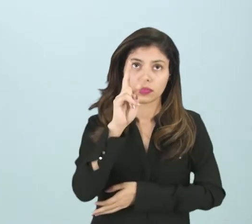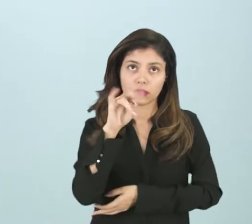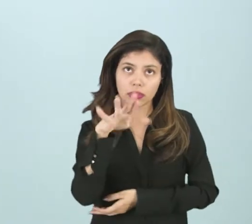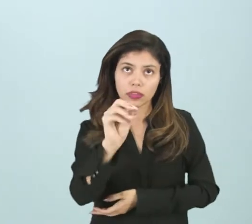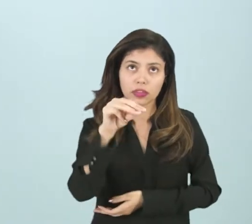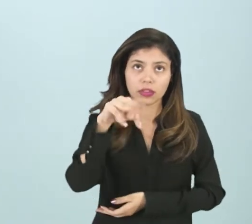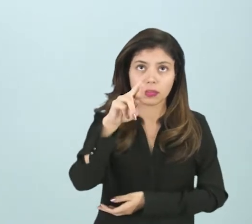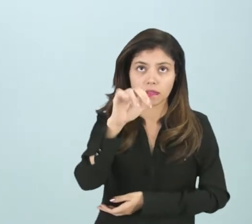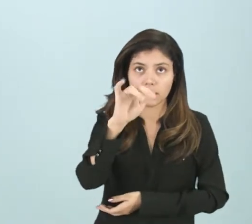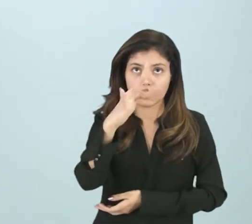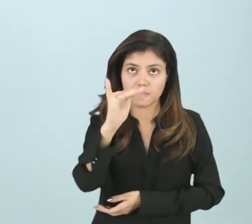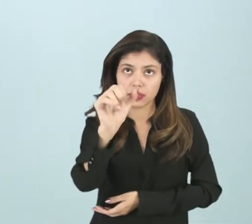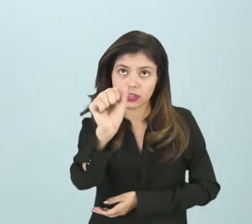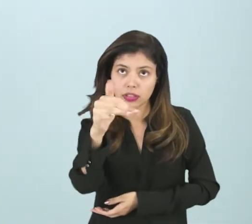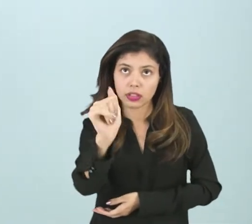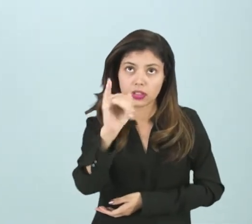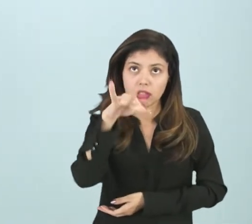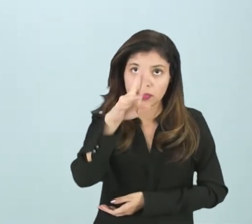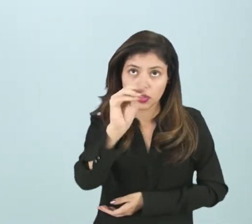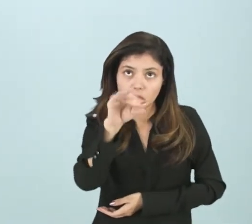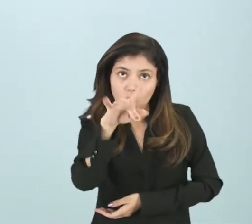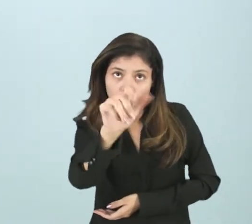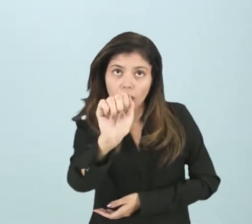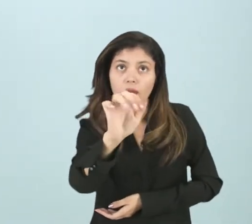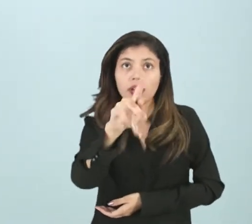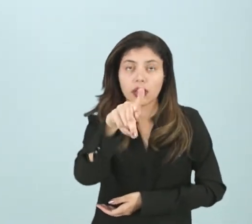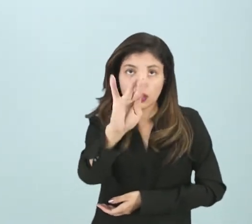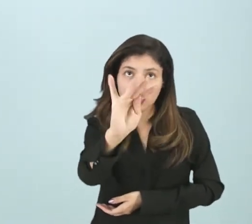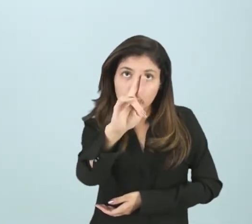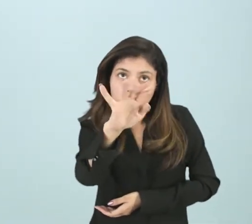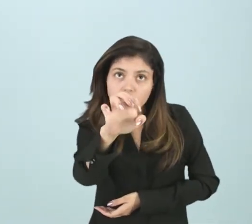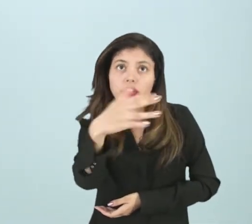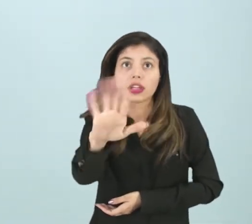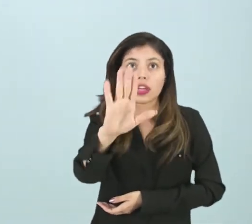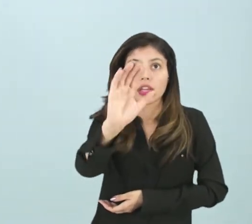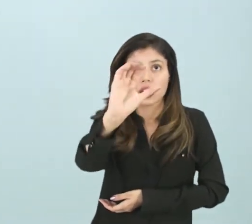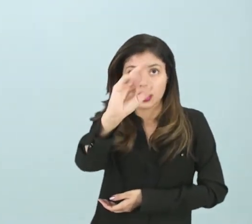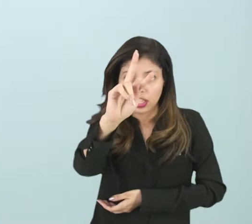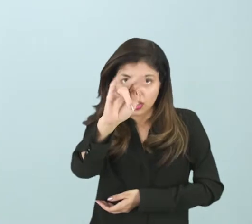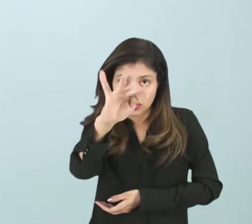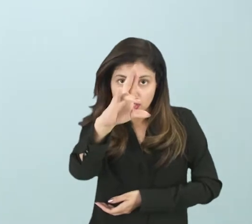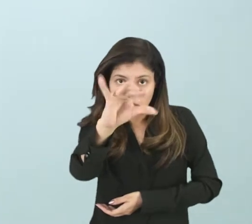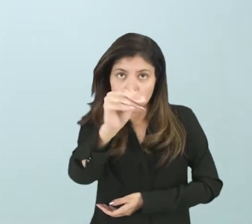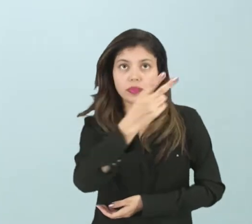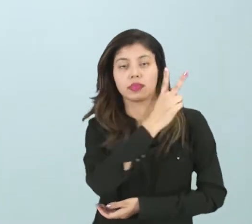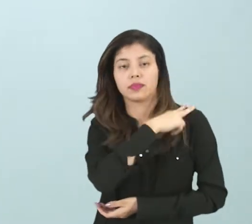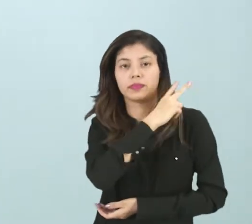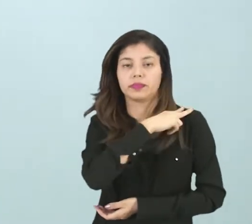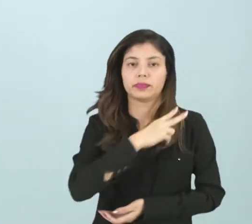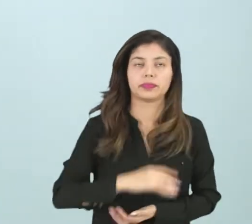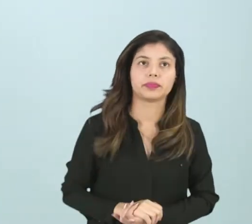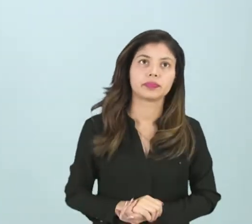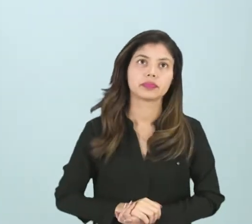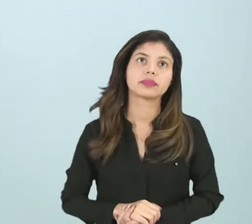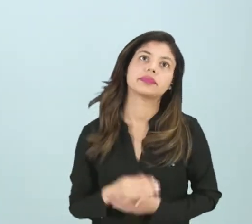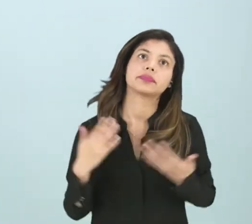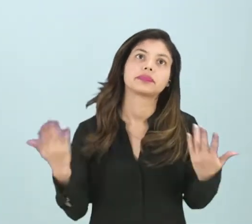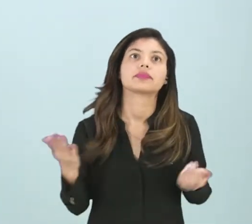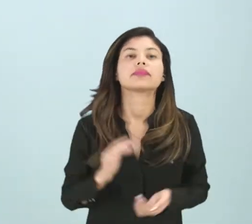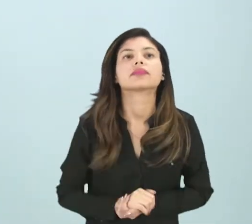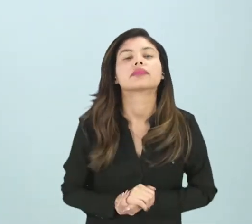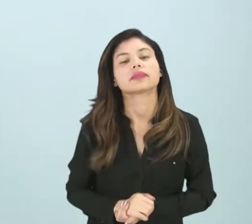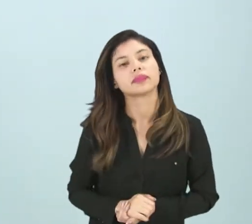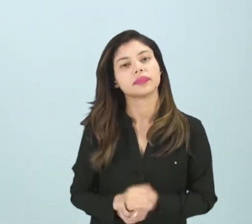à Metafísica, Immanuel Kant e o Criticismo, é para a segunda série do ensino médio. Então vamos lá. Bem,